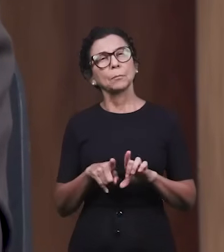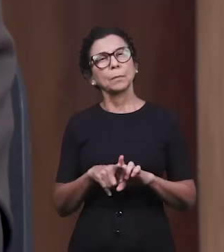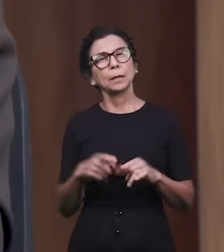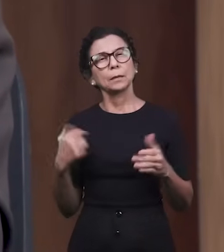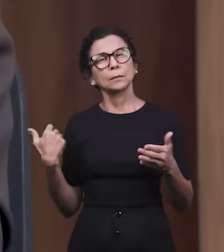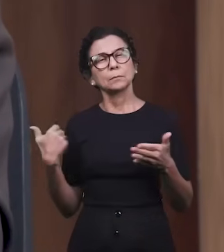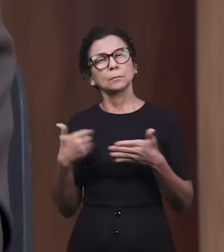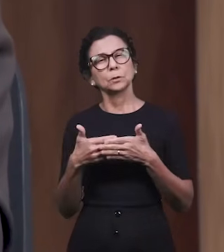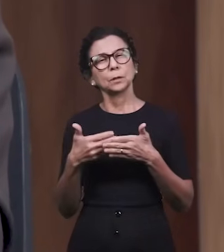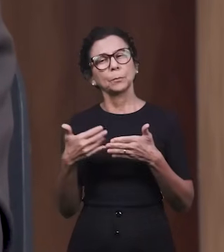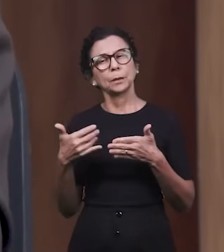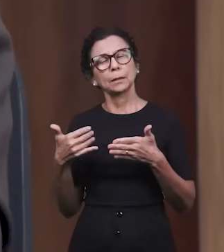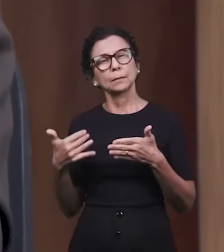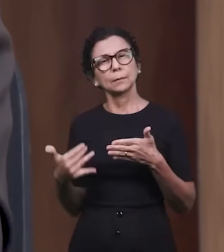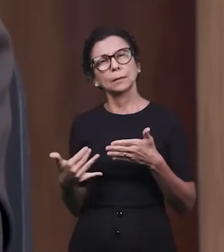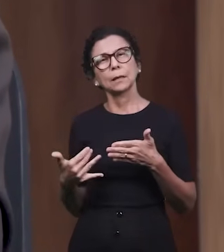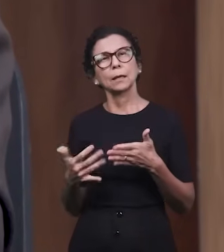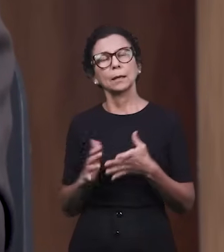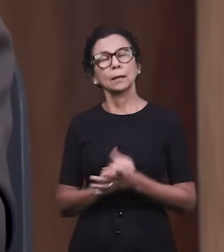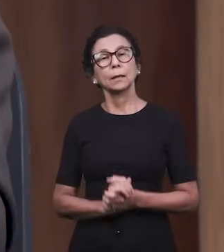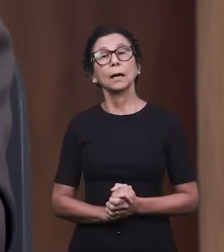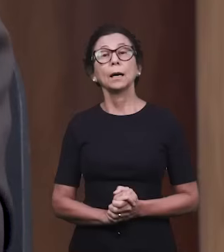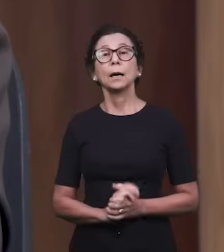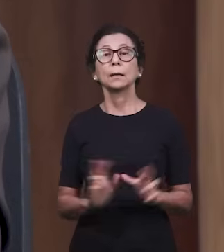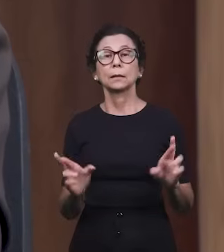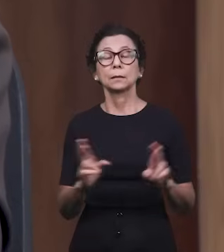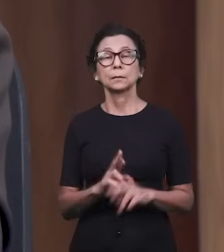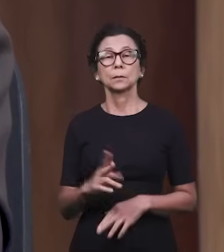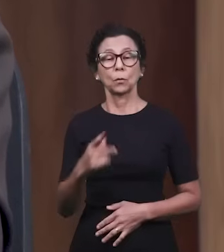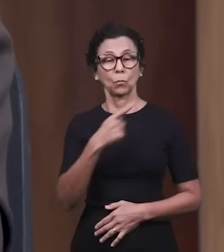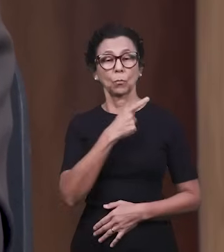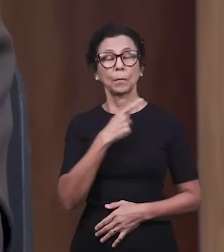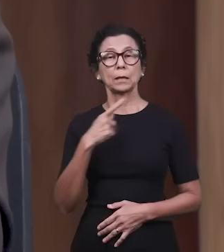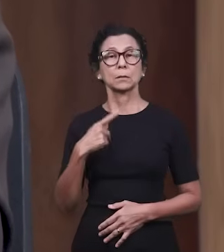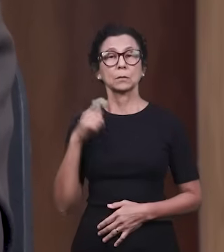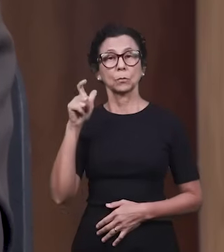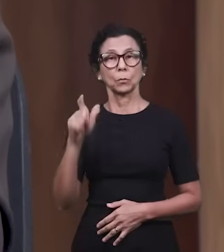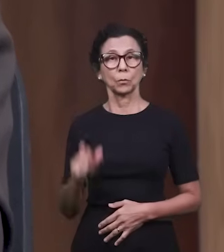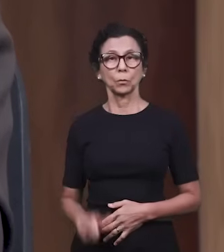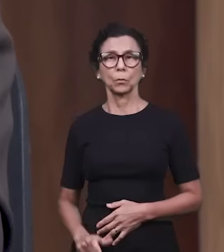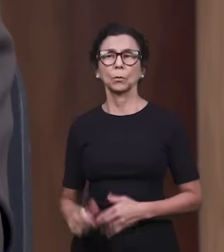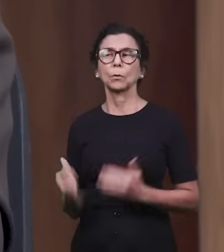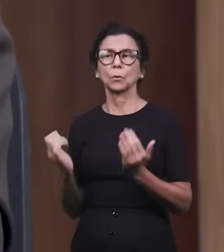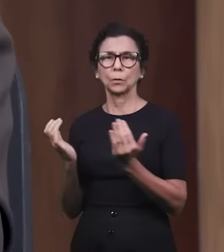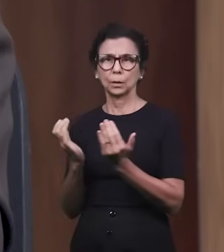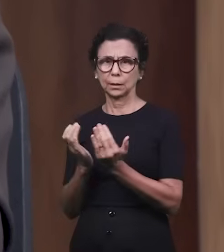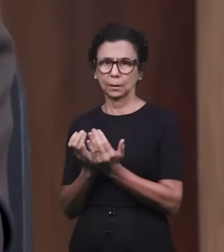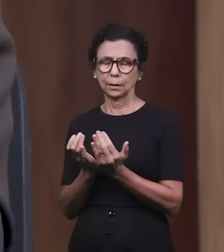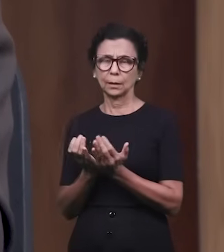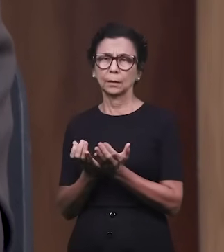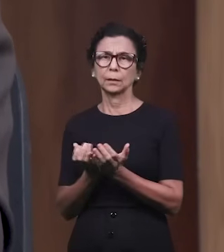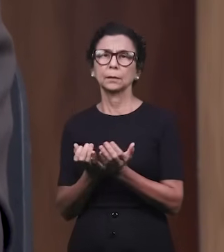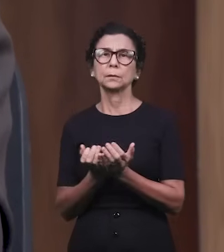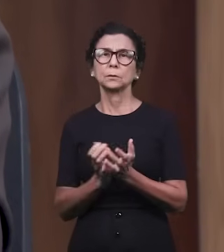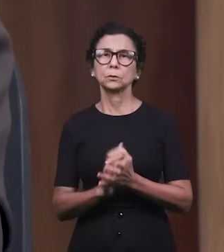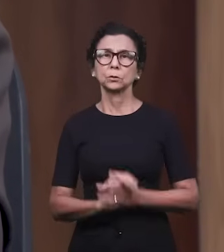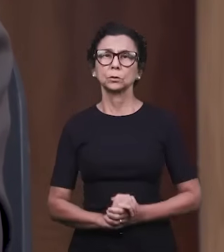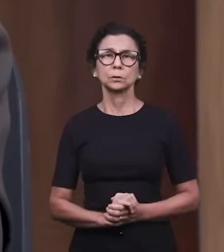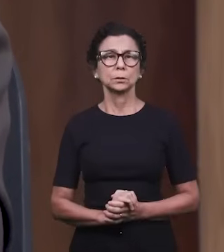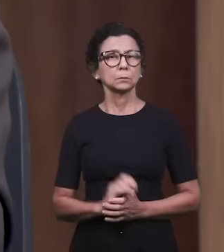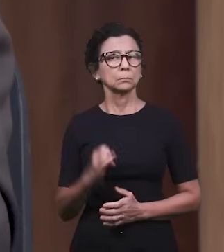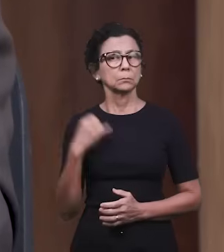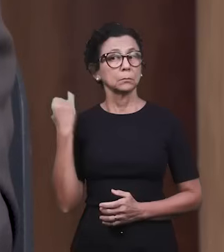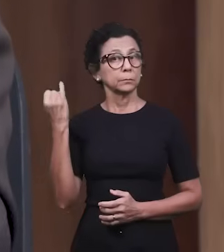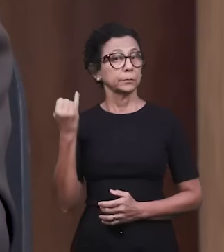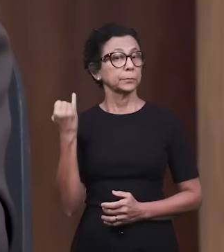falamos ultimamente sobre a ética na vida do pastor, que é um crente que nós consideramos um crente